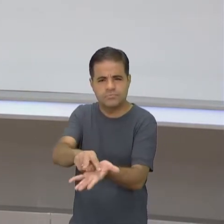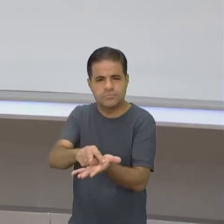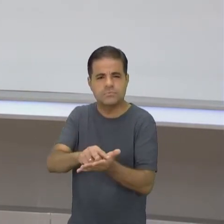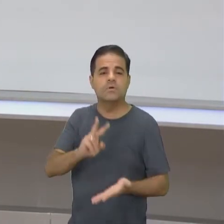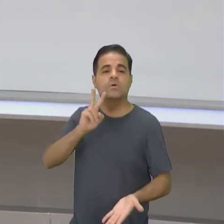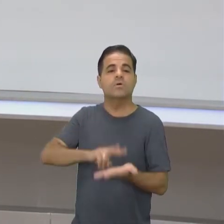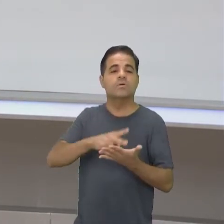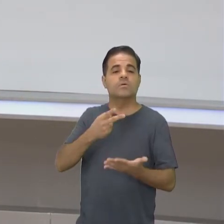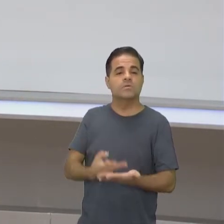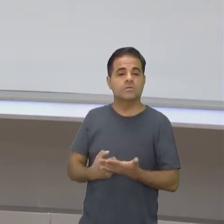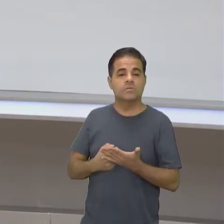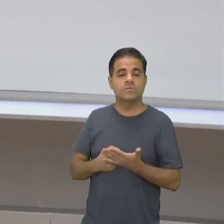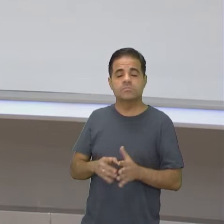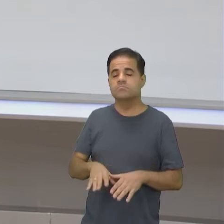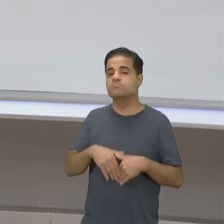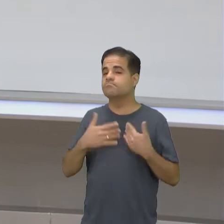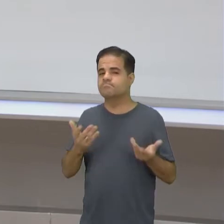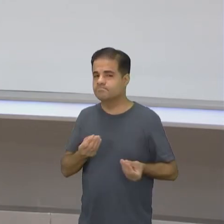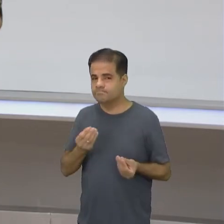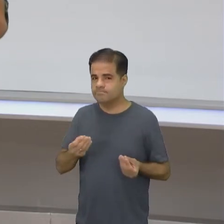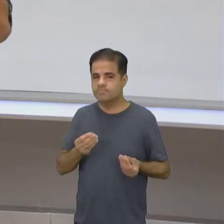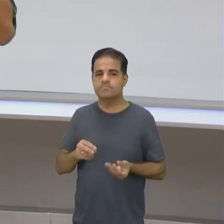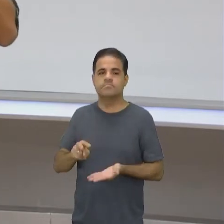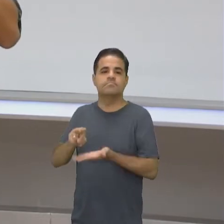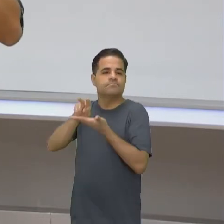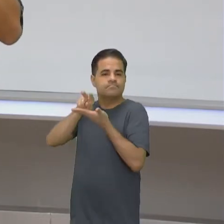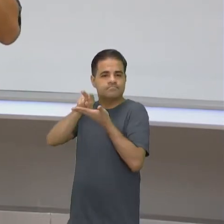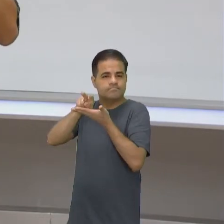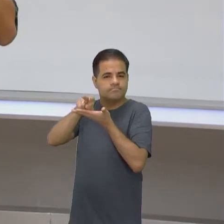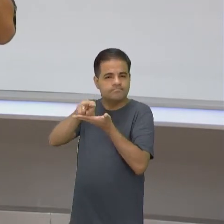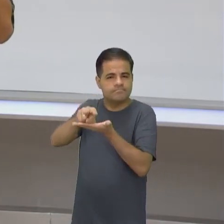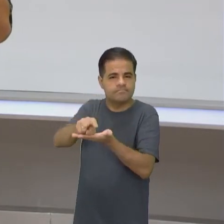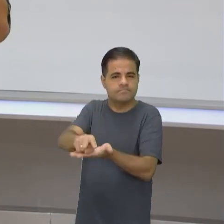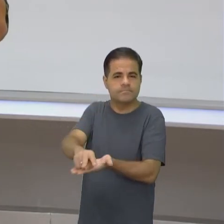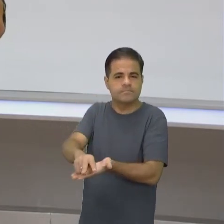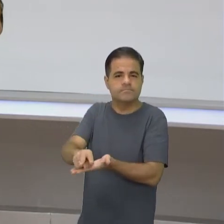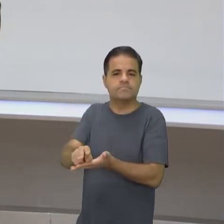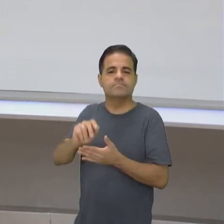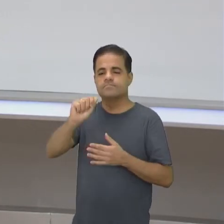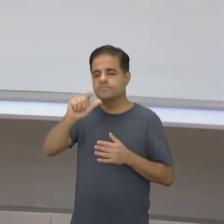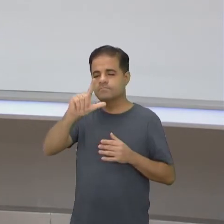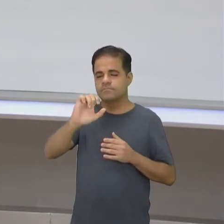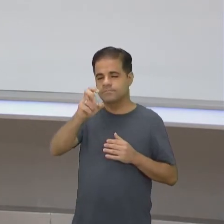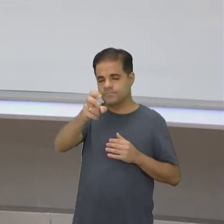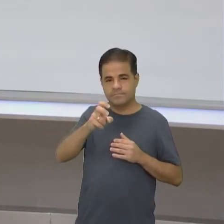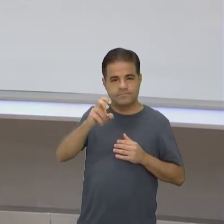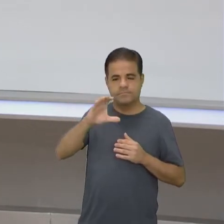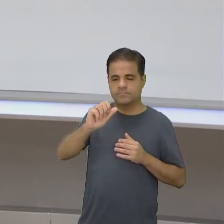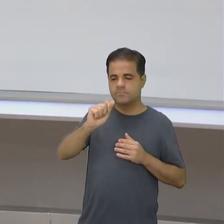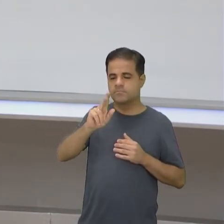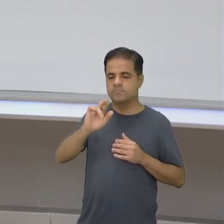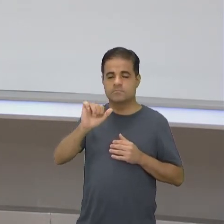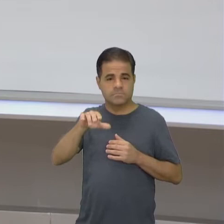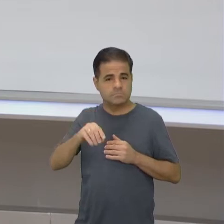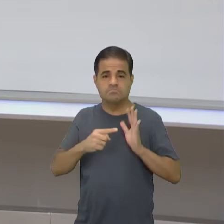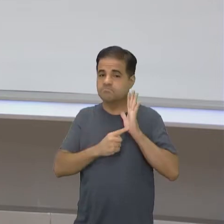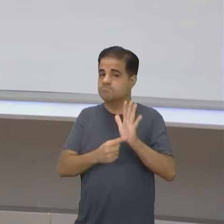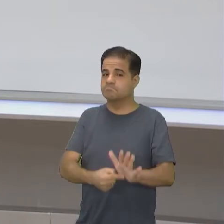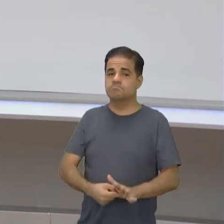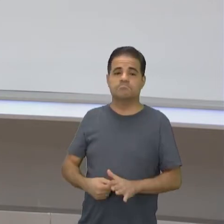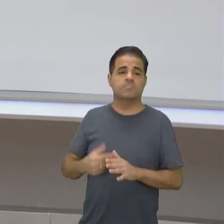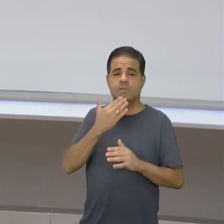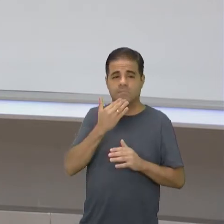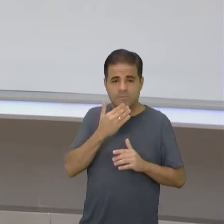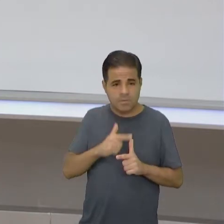a tradução? Mais ou menos seria assim. A ressonância magnética de Alex Caruso não revela danos